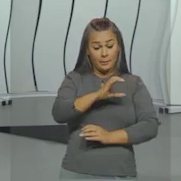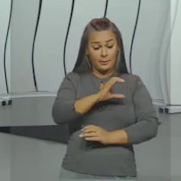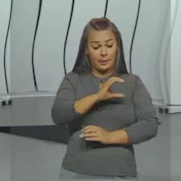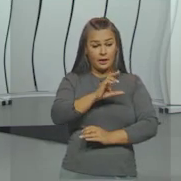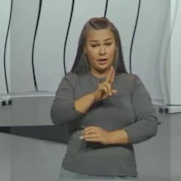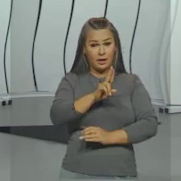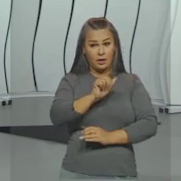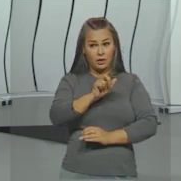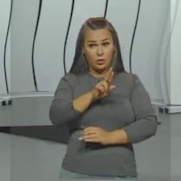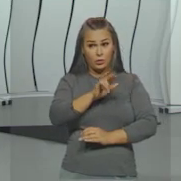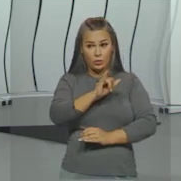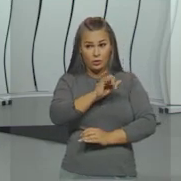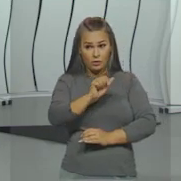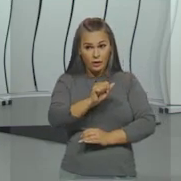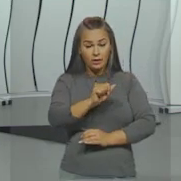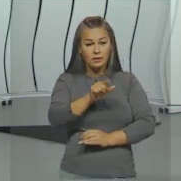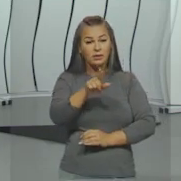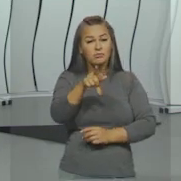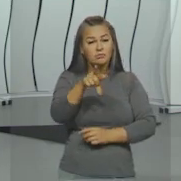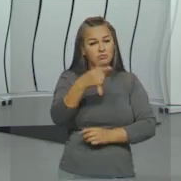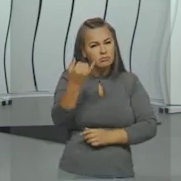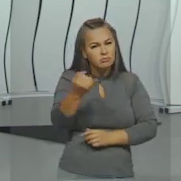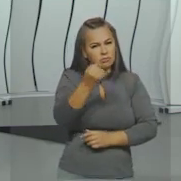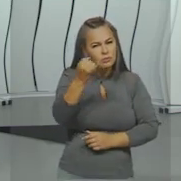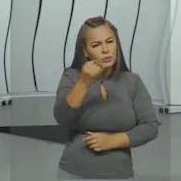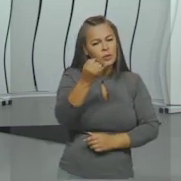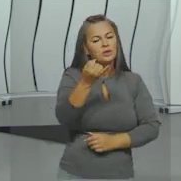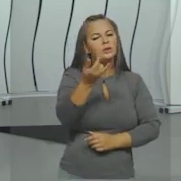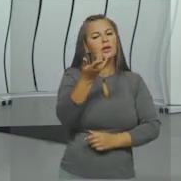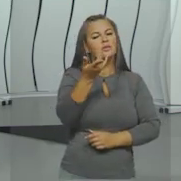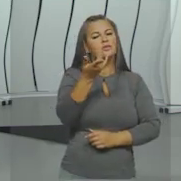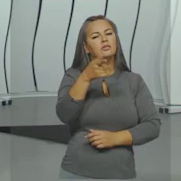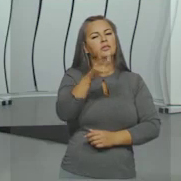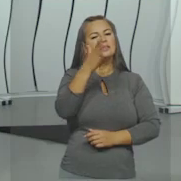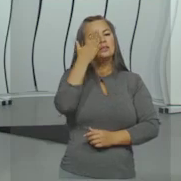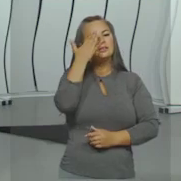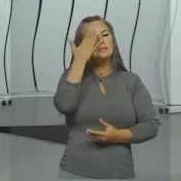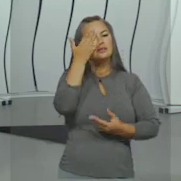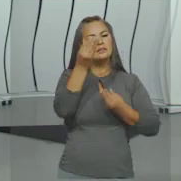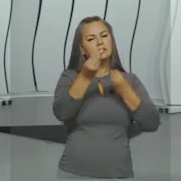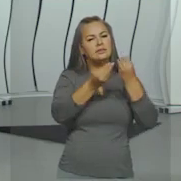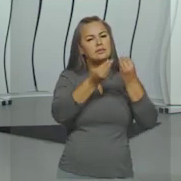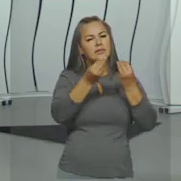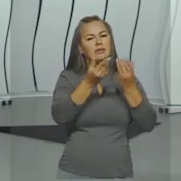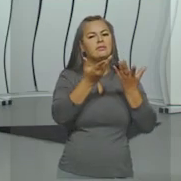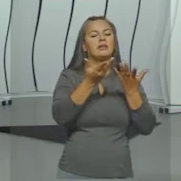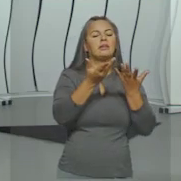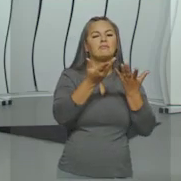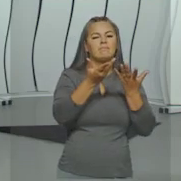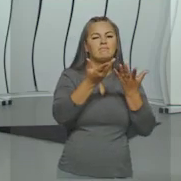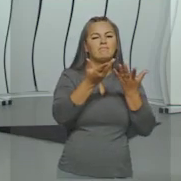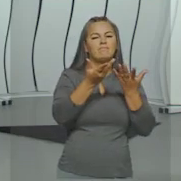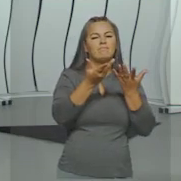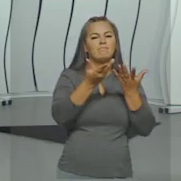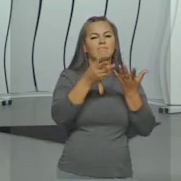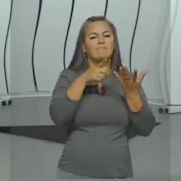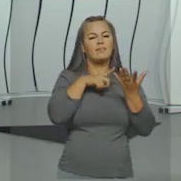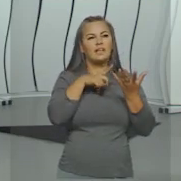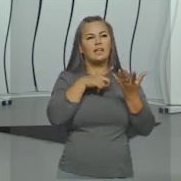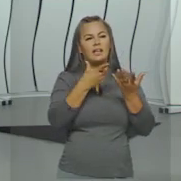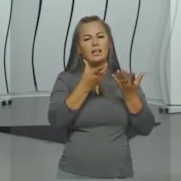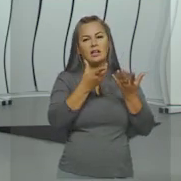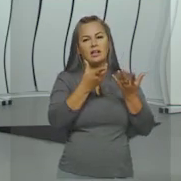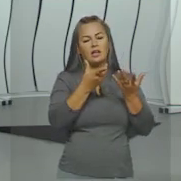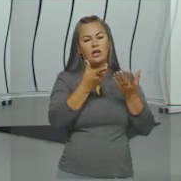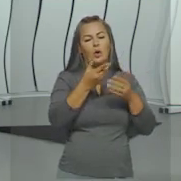não, até para você saber como dosar a alimentação do gado, saber onde você vai guardar esse gado, dependendo